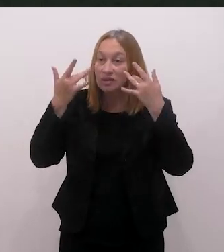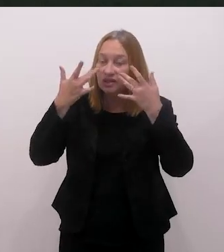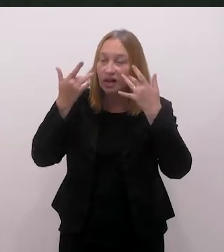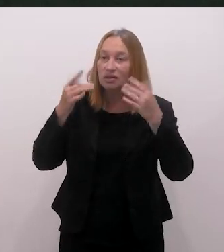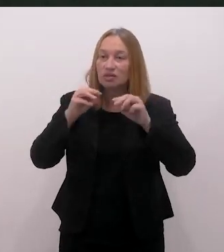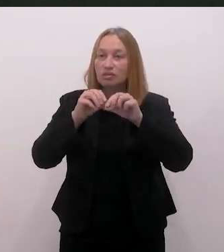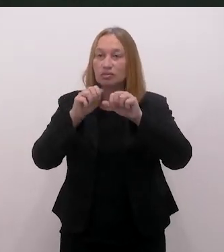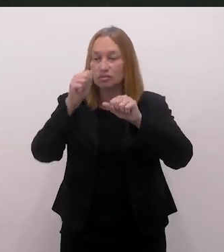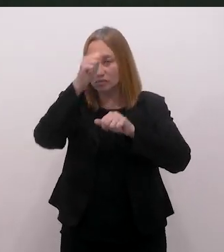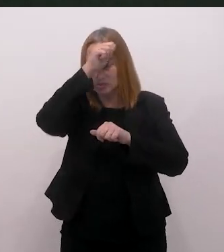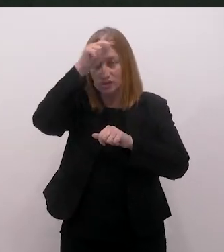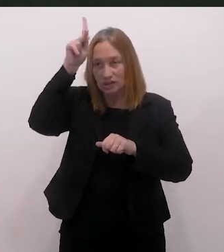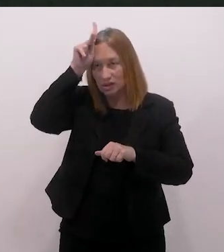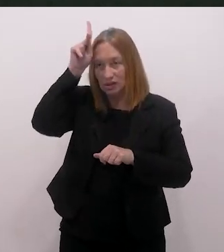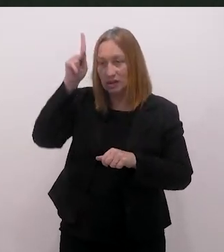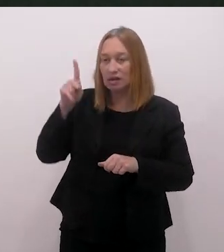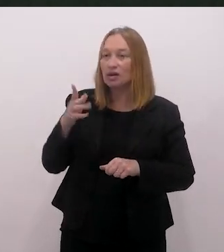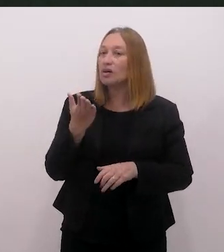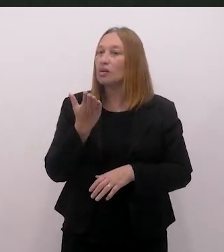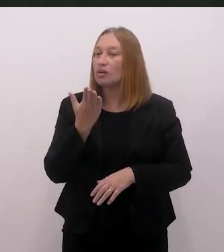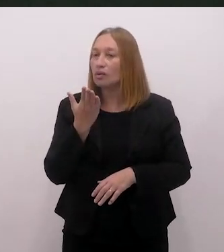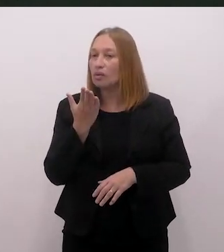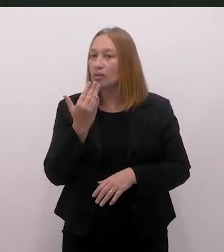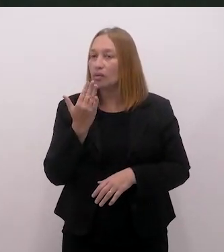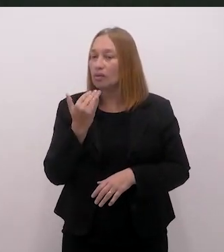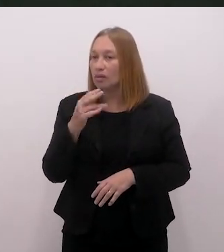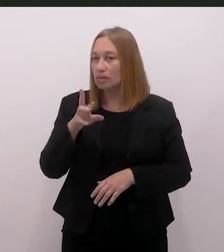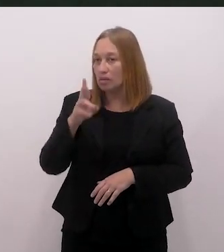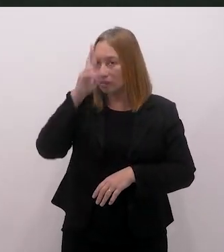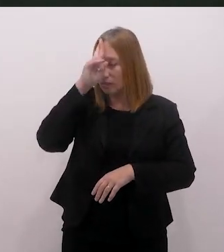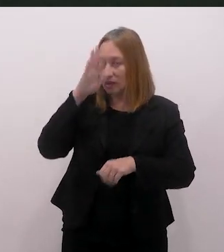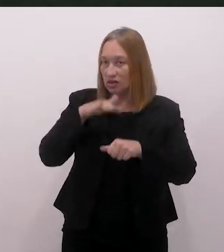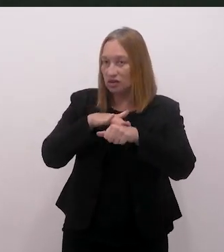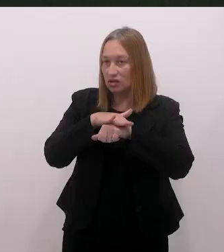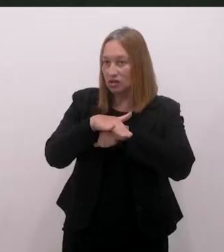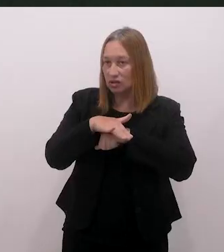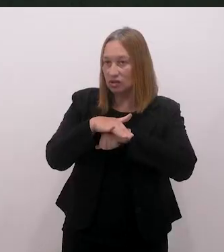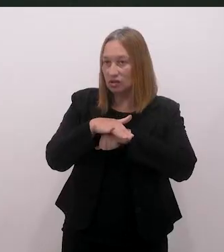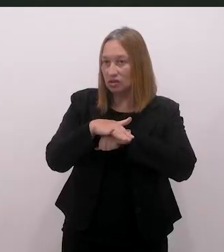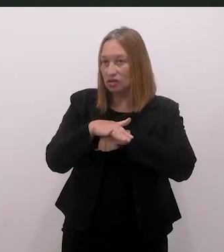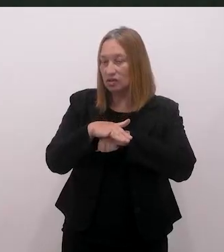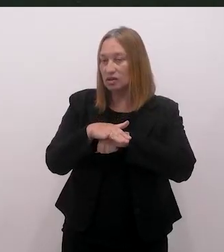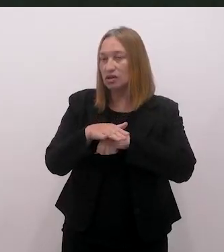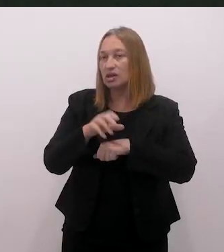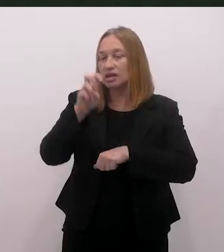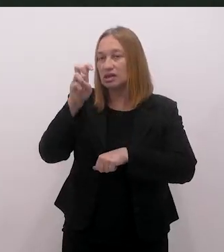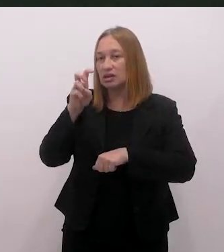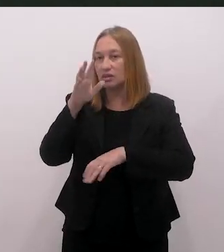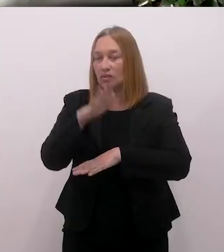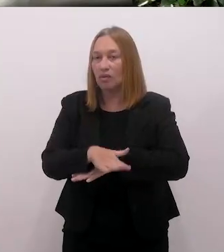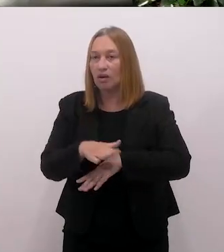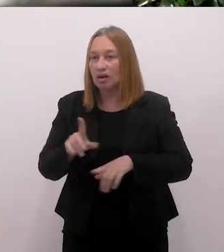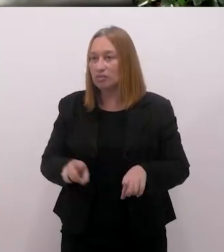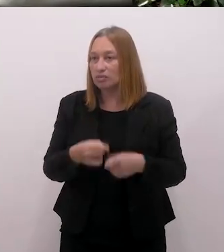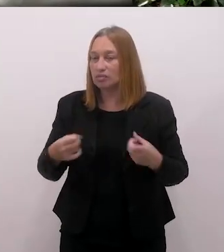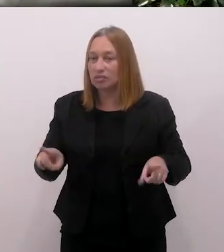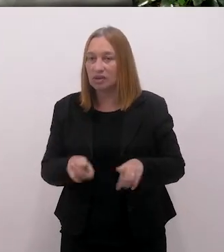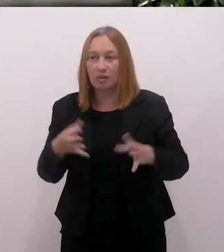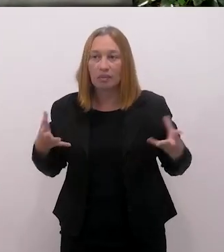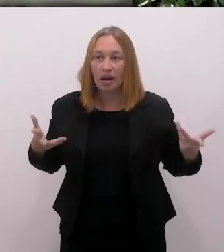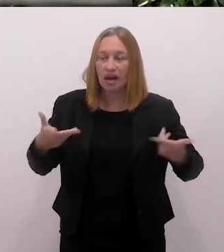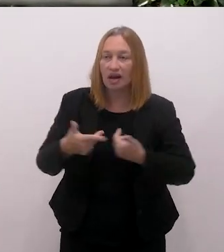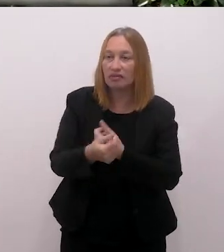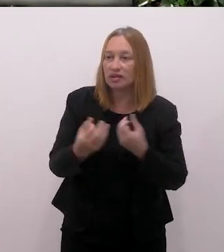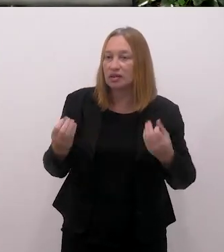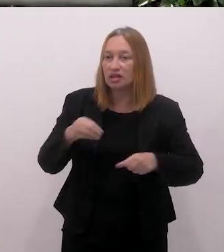Teatro Municipal, almoço a partir de meio-dia e a partir das 5 horas o concerto.